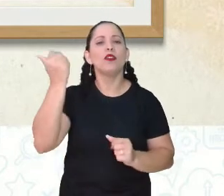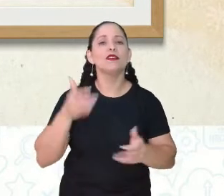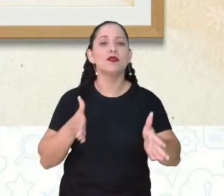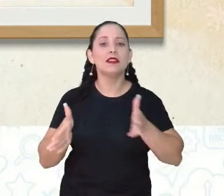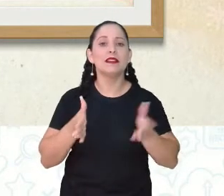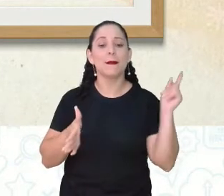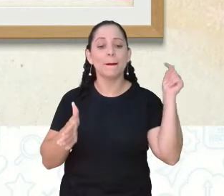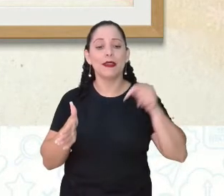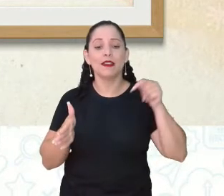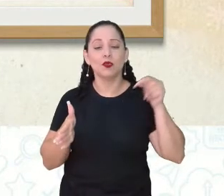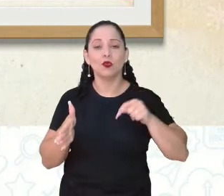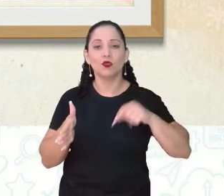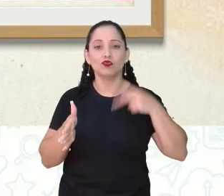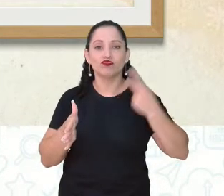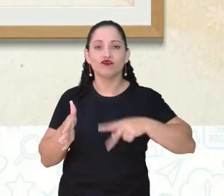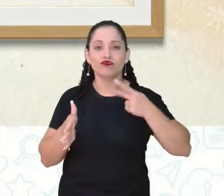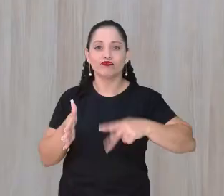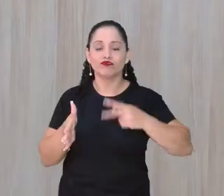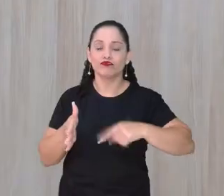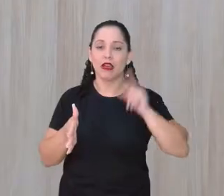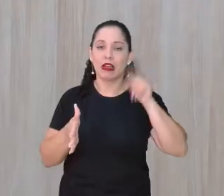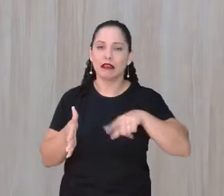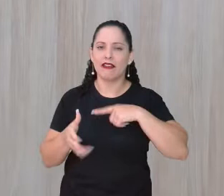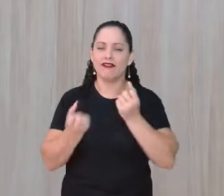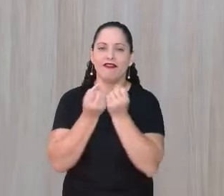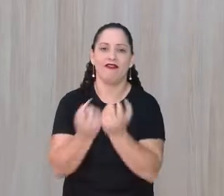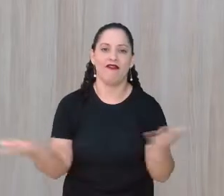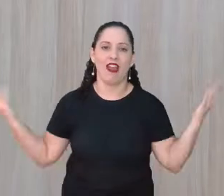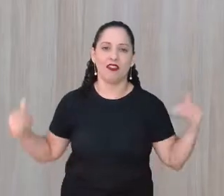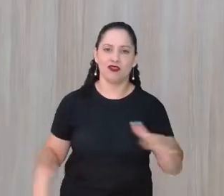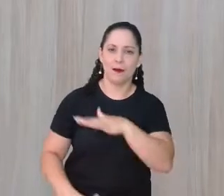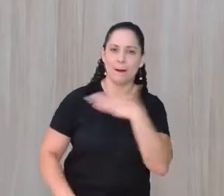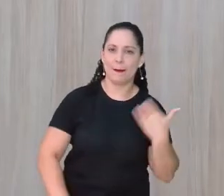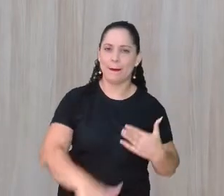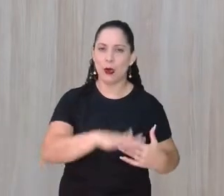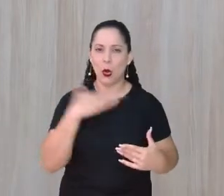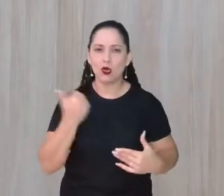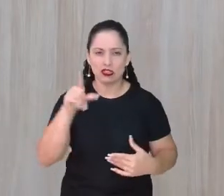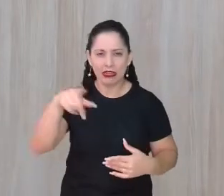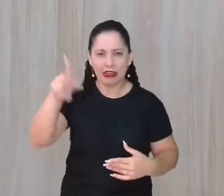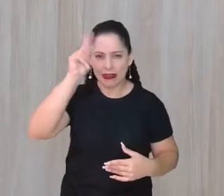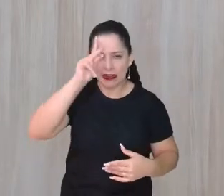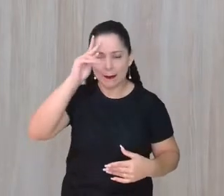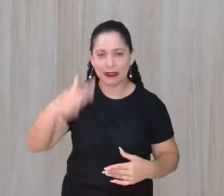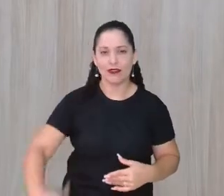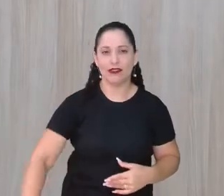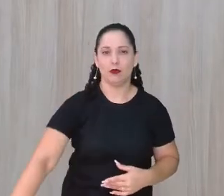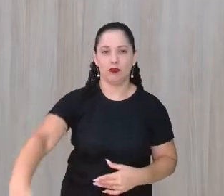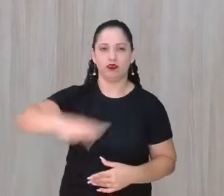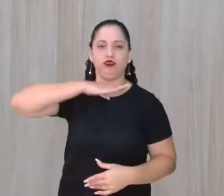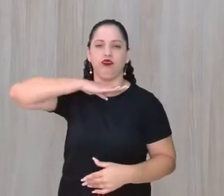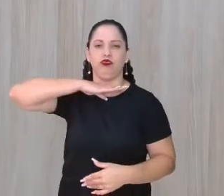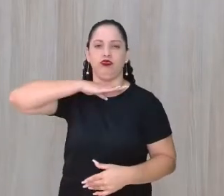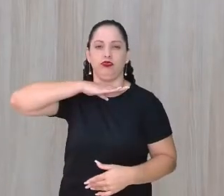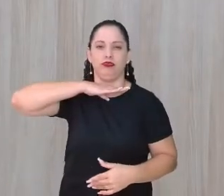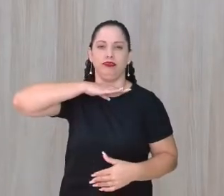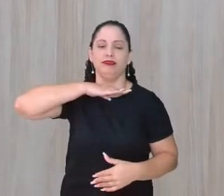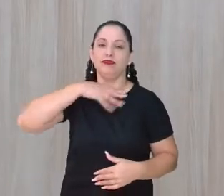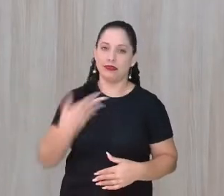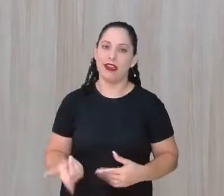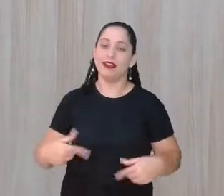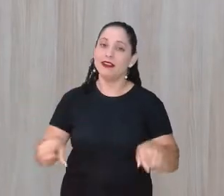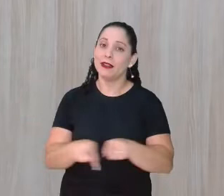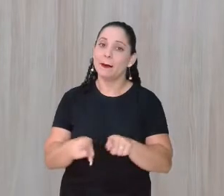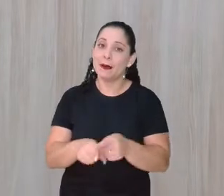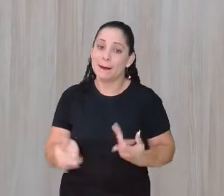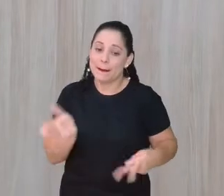período, né? A gente falou lá que houveram muitas mortes na guilhotina e tudo mais, e Robespierre foi vítima, né, desse